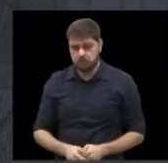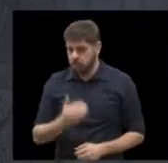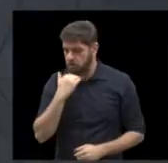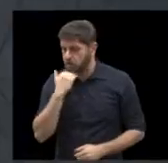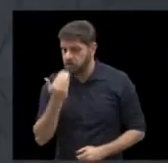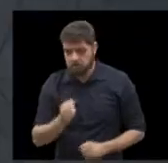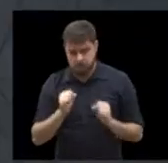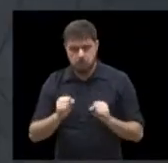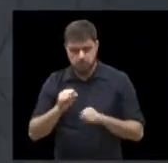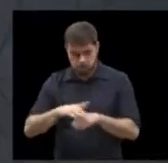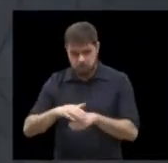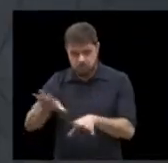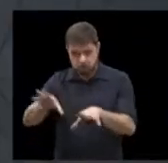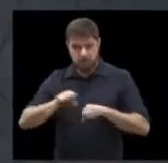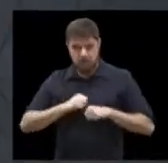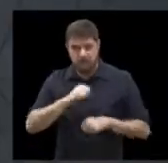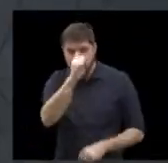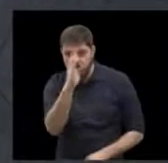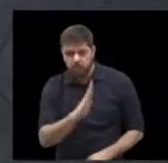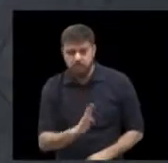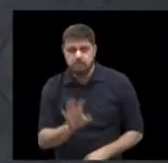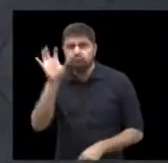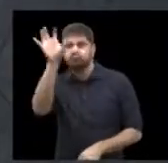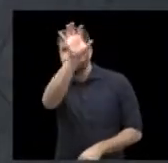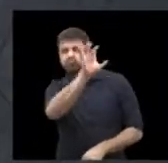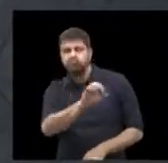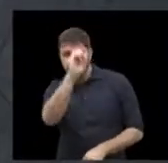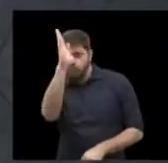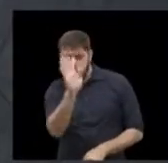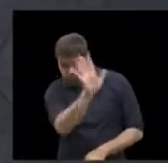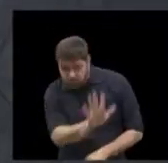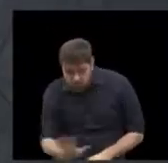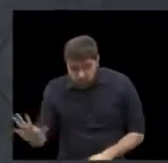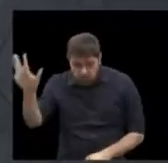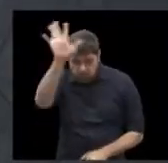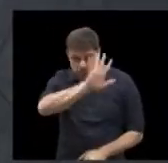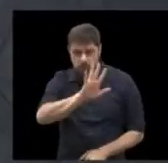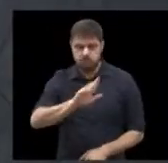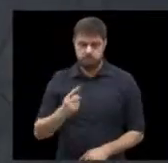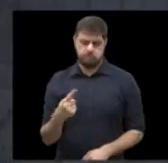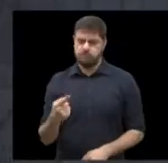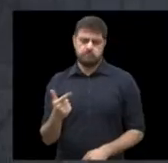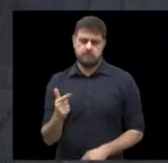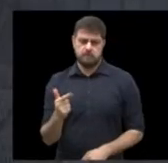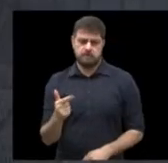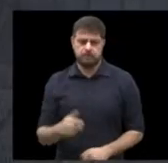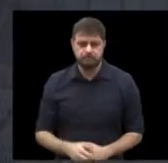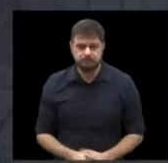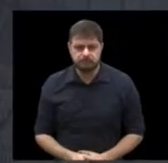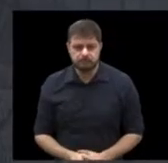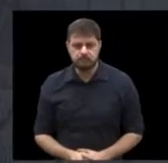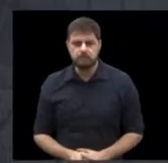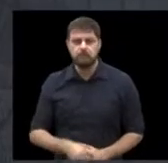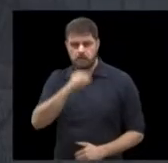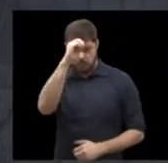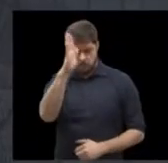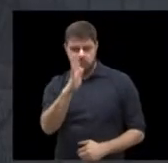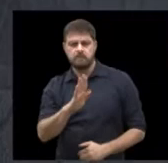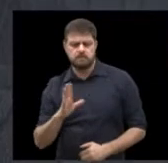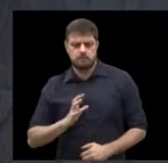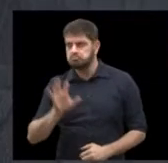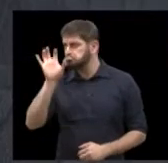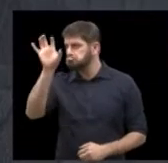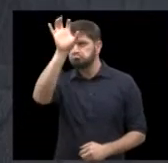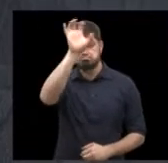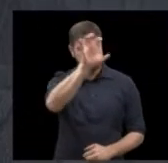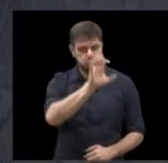livre dela. Mas aqui no Brasil tem alguma região em que não, ela... Não é que tem a região, não tem região com predisponência maior